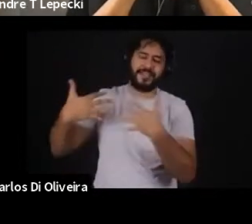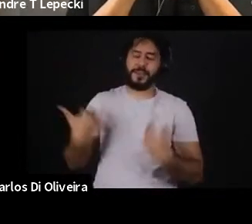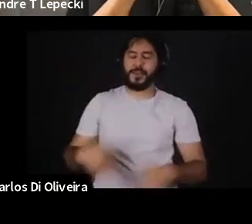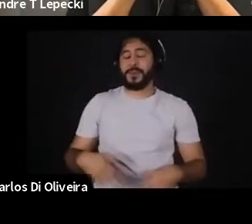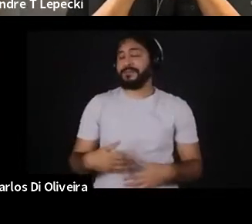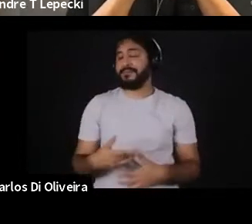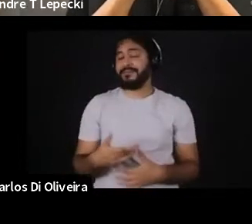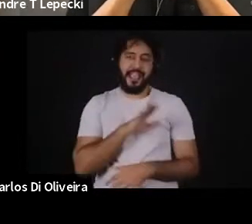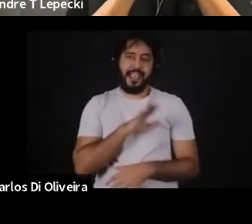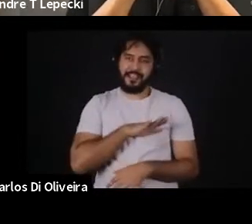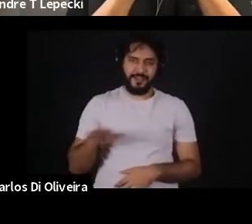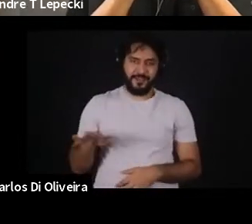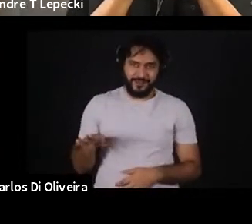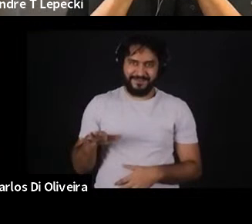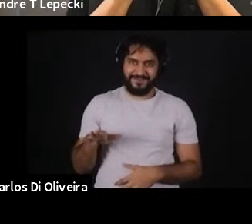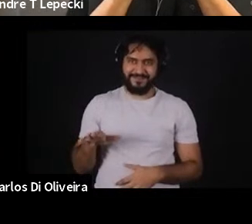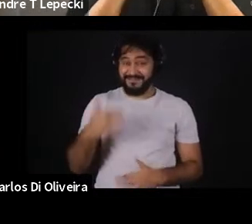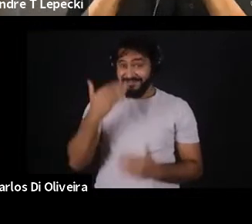isso. Muito obrigado.